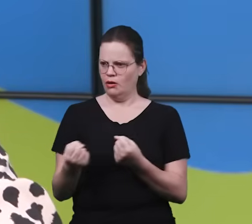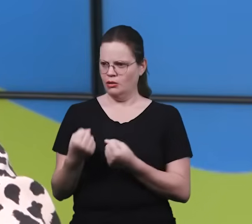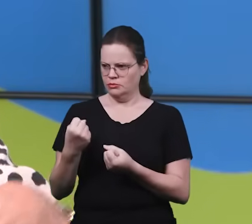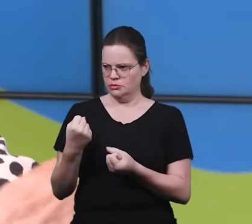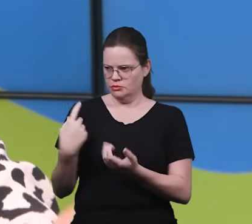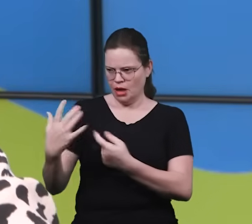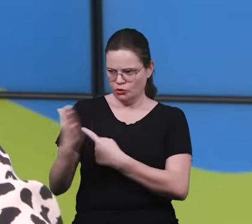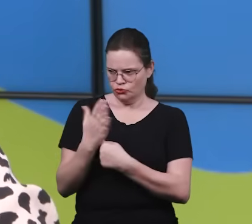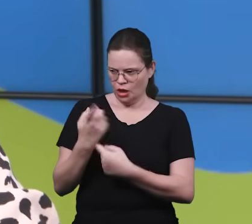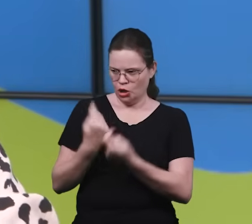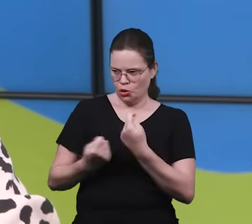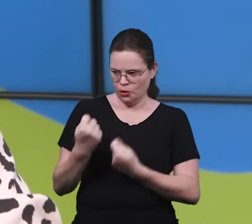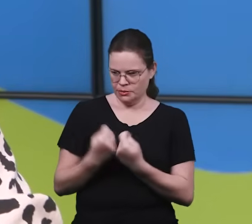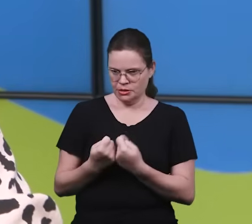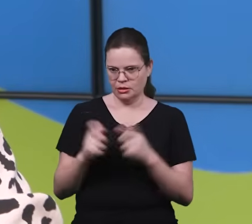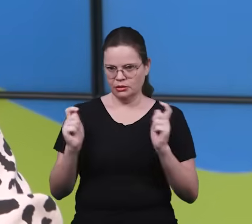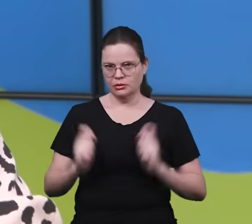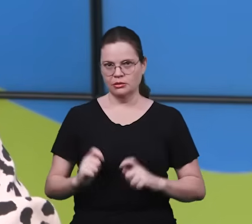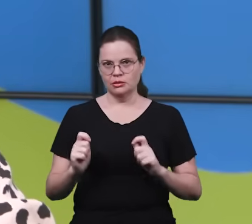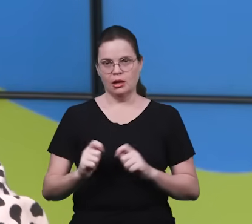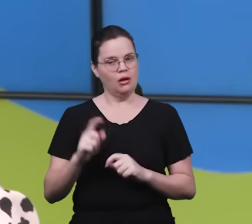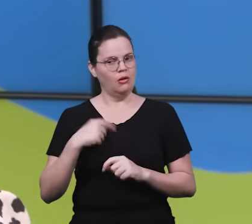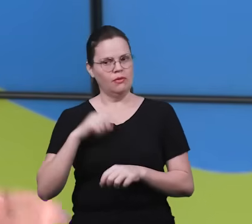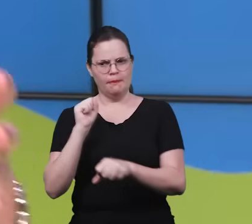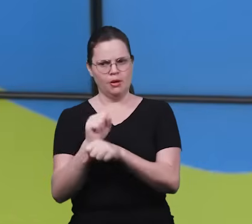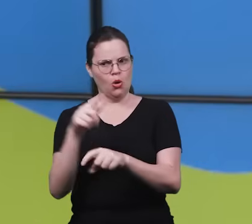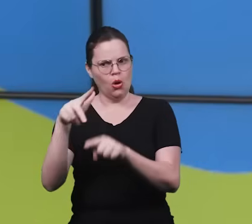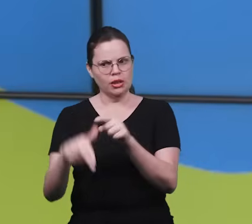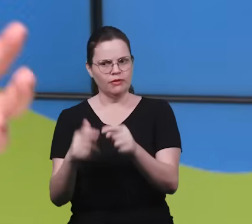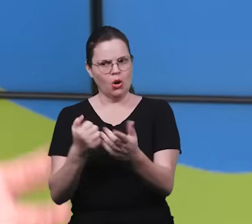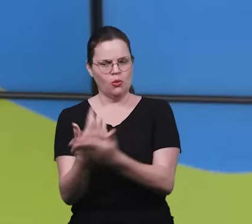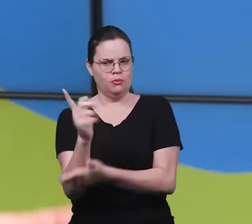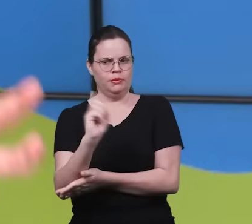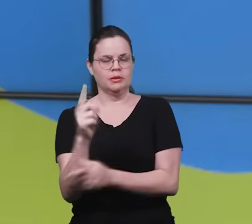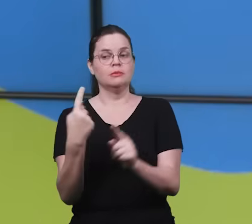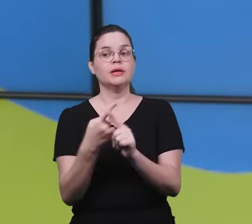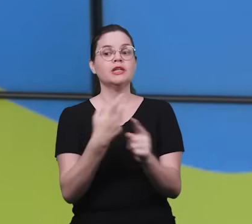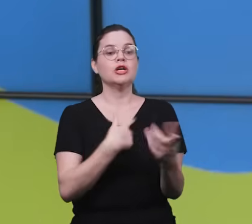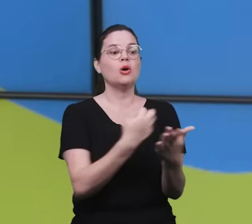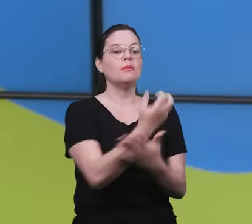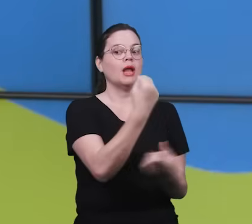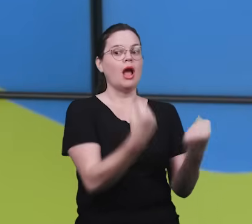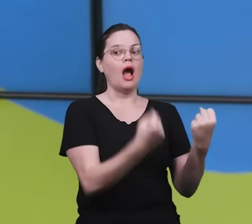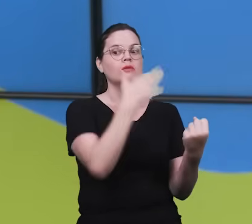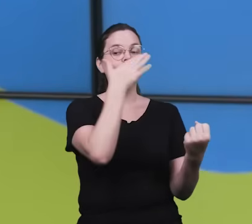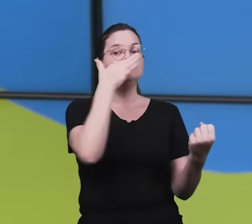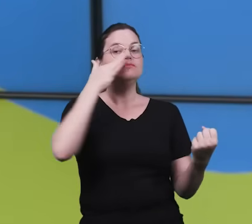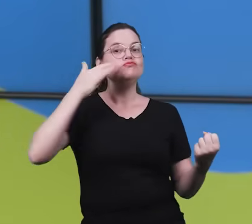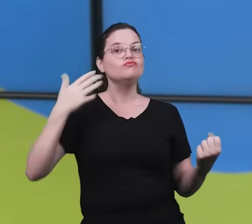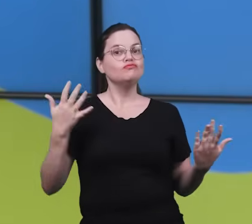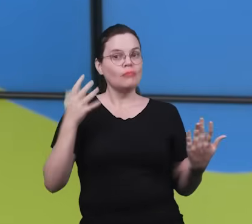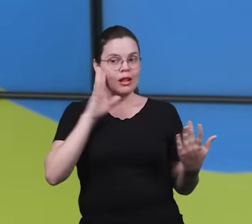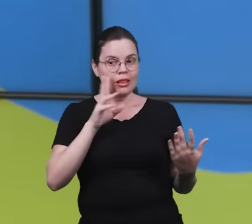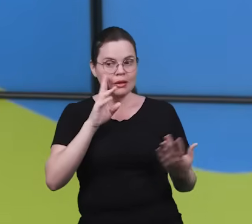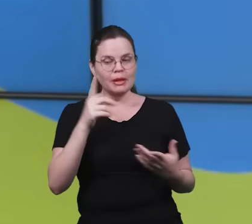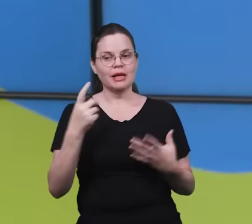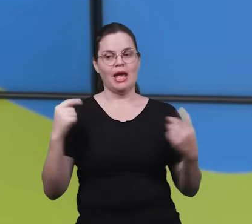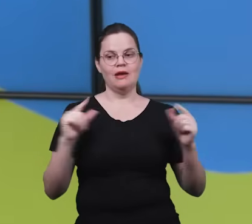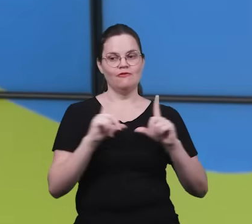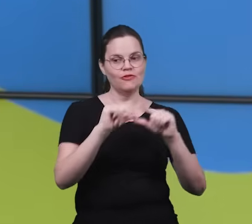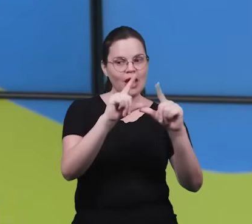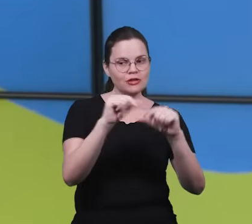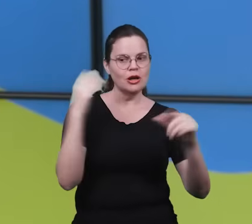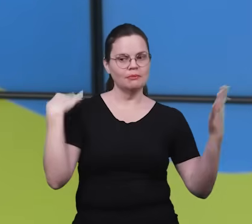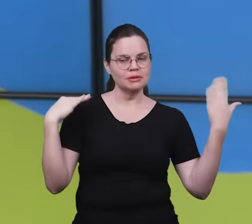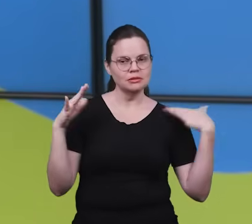economizar? Vamos aqui economizar, vamos deixar de comprar isso porque nós queremos comprar um carro, queremos trocar o carro, queremos fazer uma